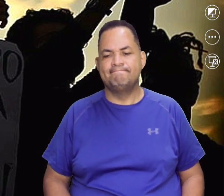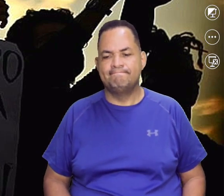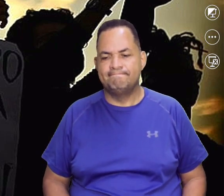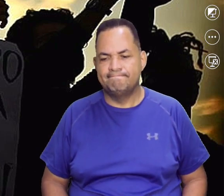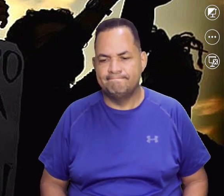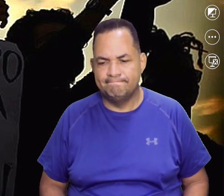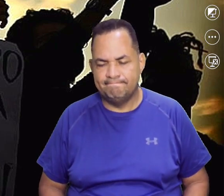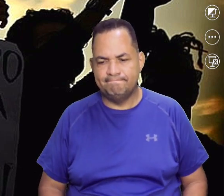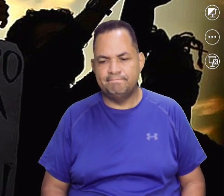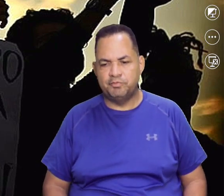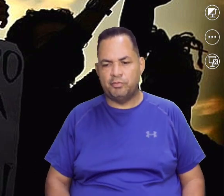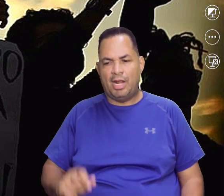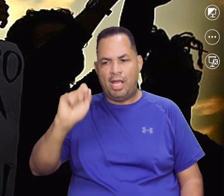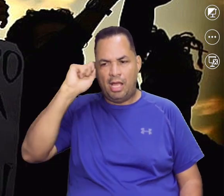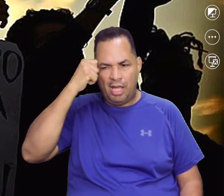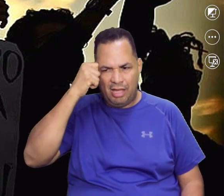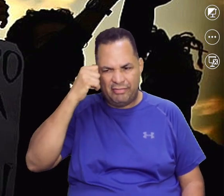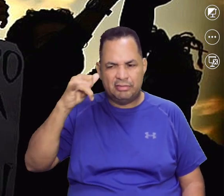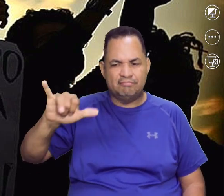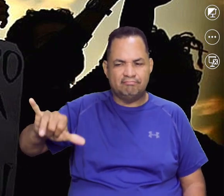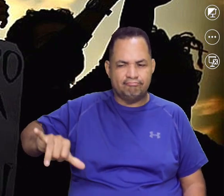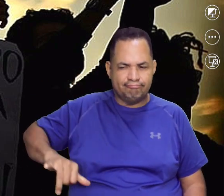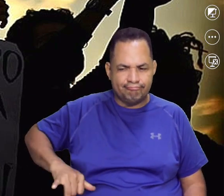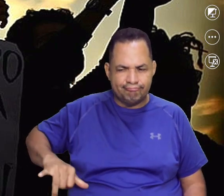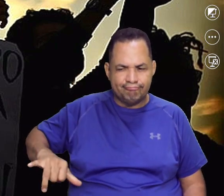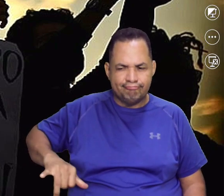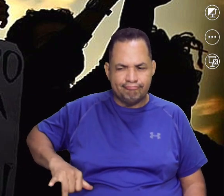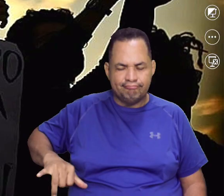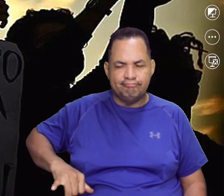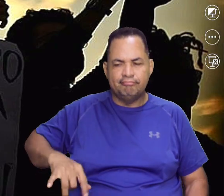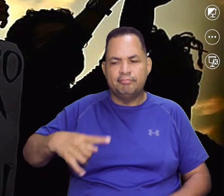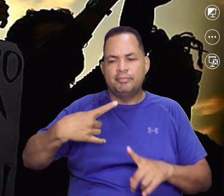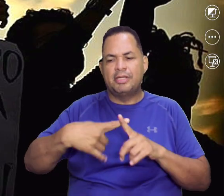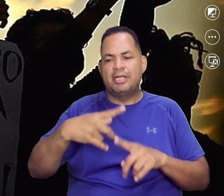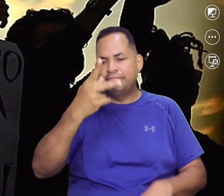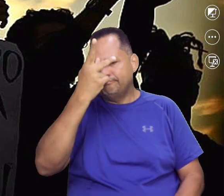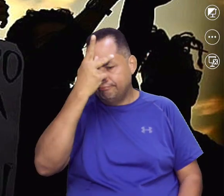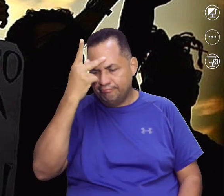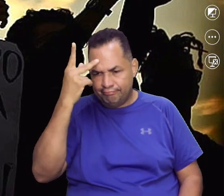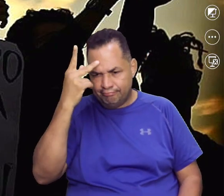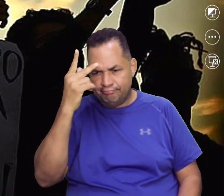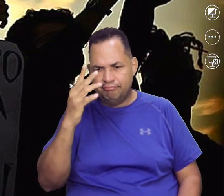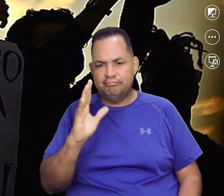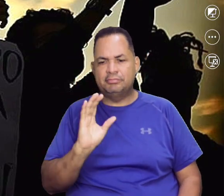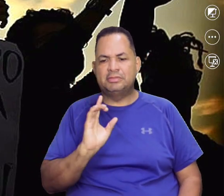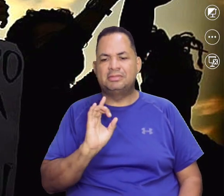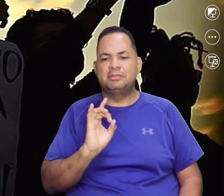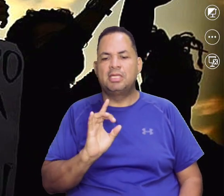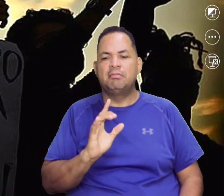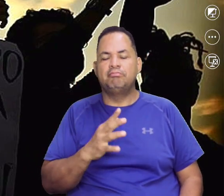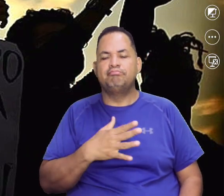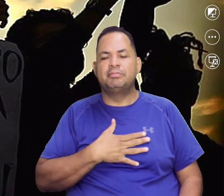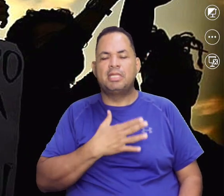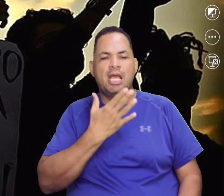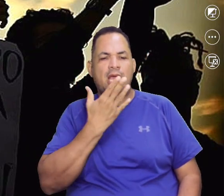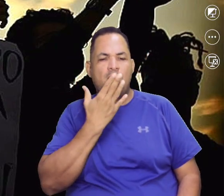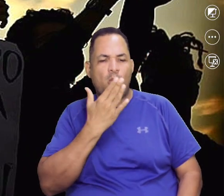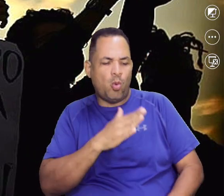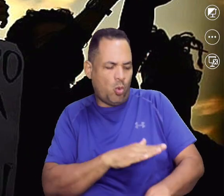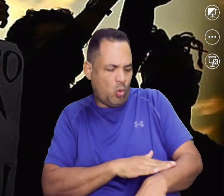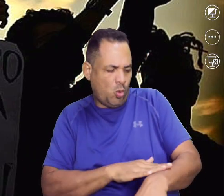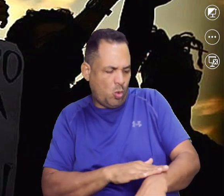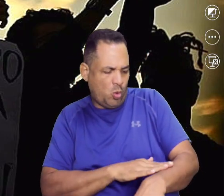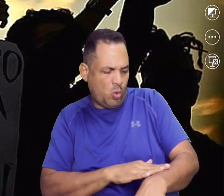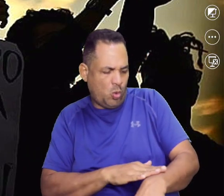a África ela vai sofrer demais. Por quê? Porque essas pessoas, só pelo fato de ter uma cor da